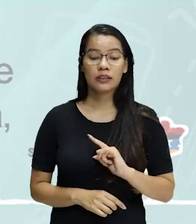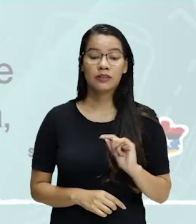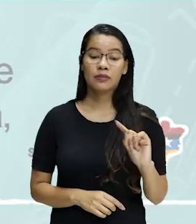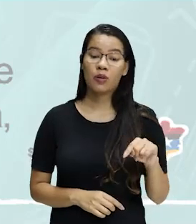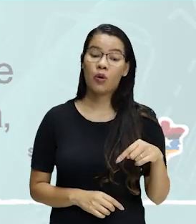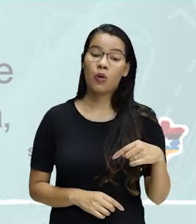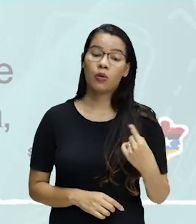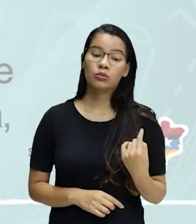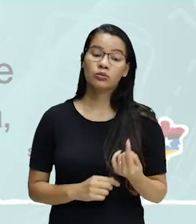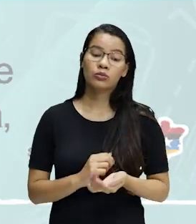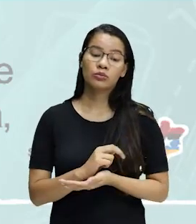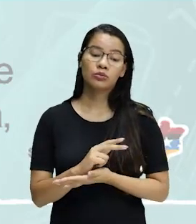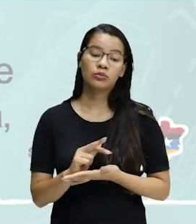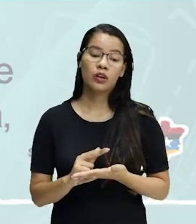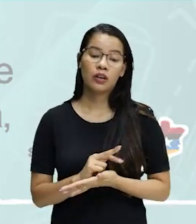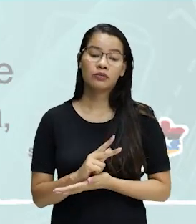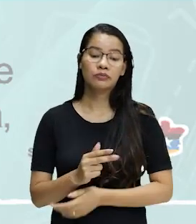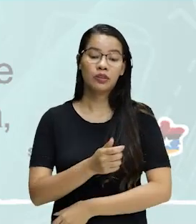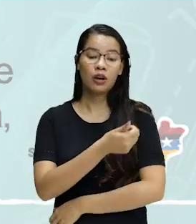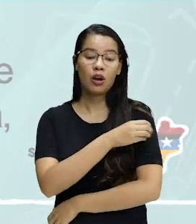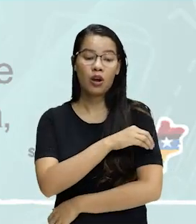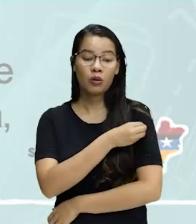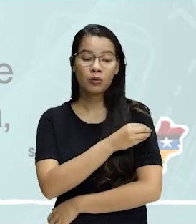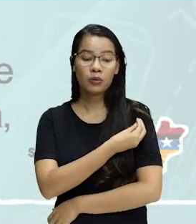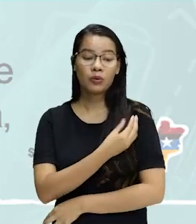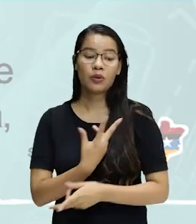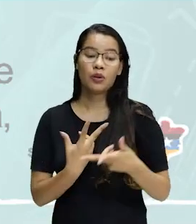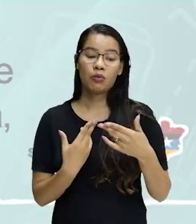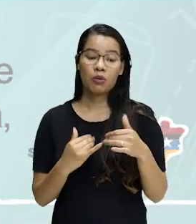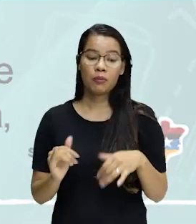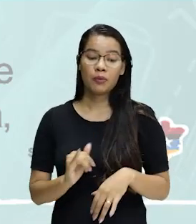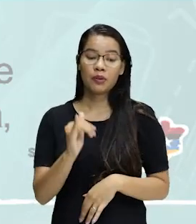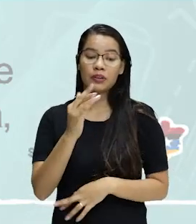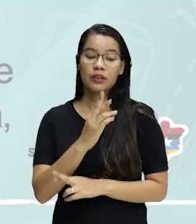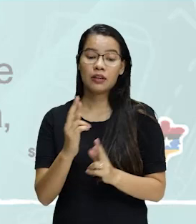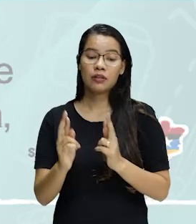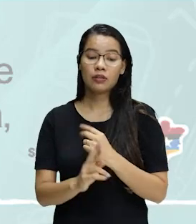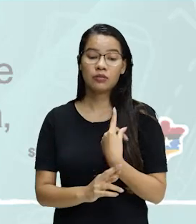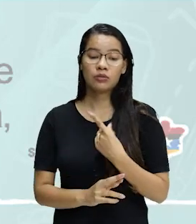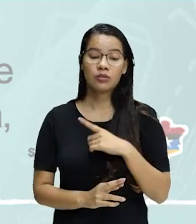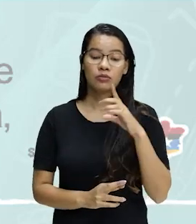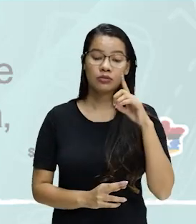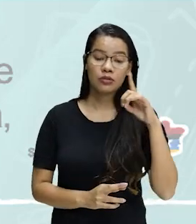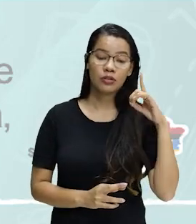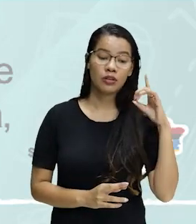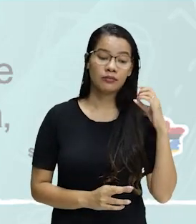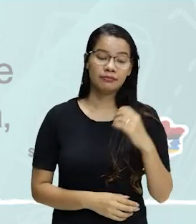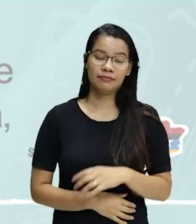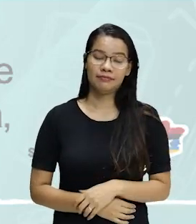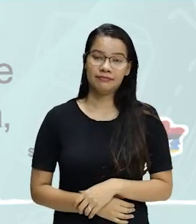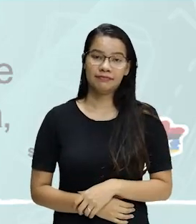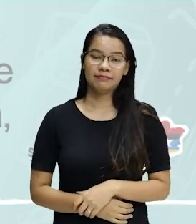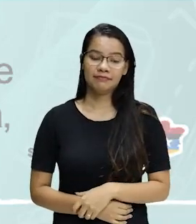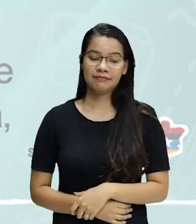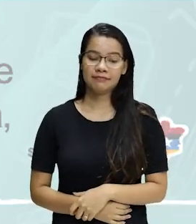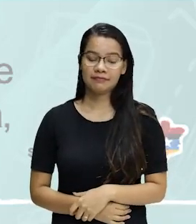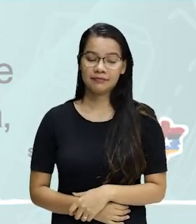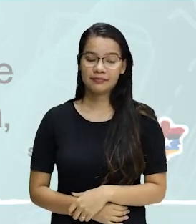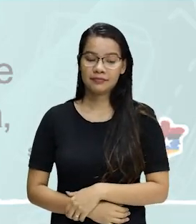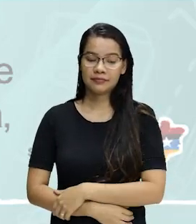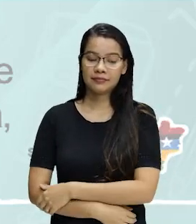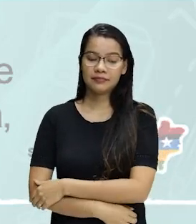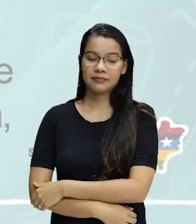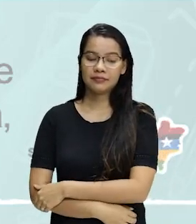álcools igualmente importantes relacionados com o nosso cotidiano, ou de forma direta ou de